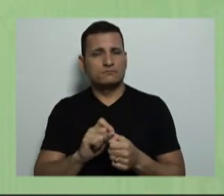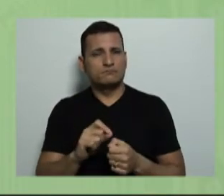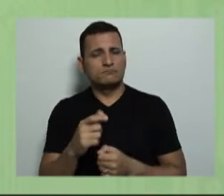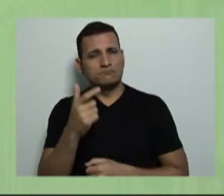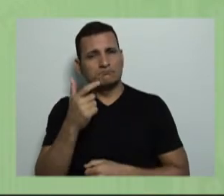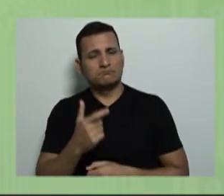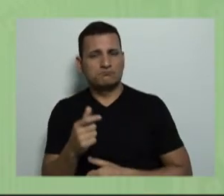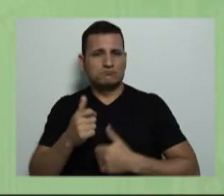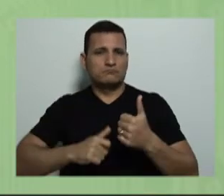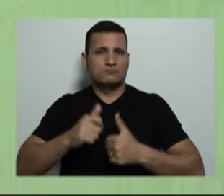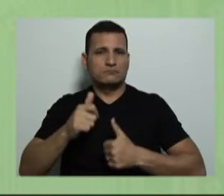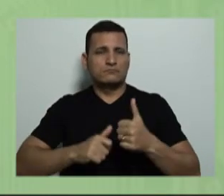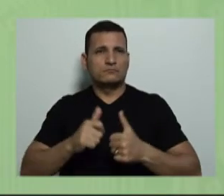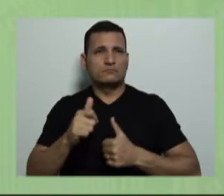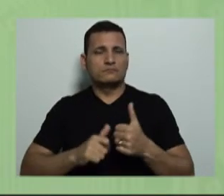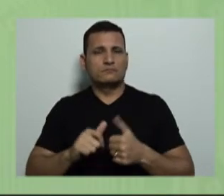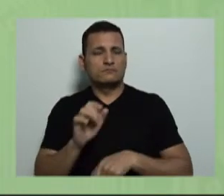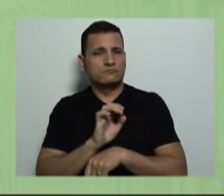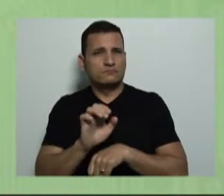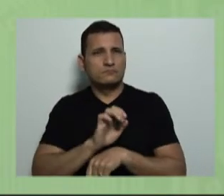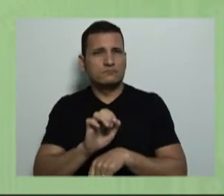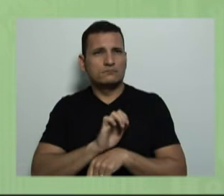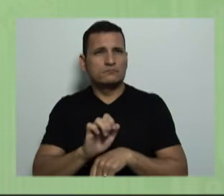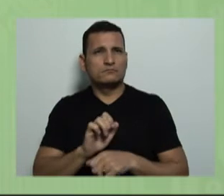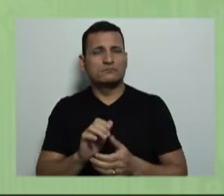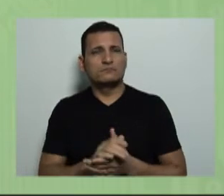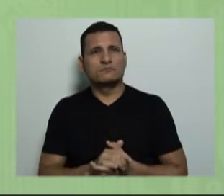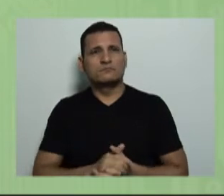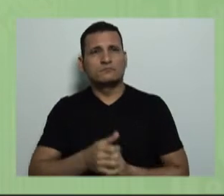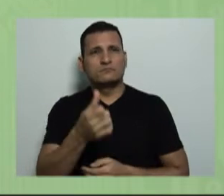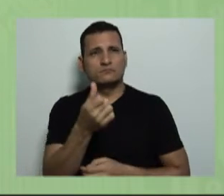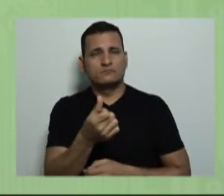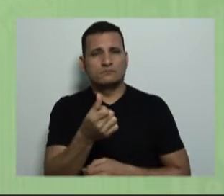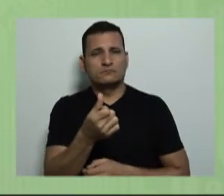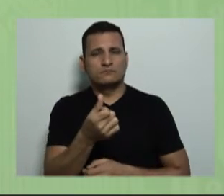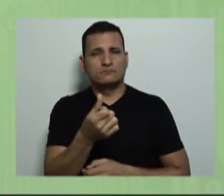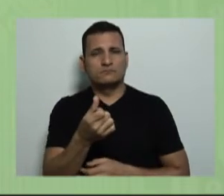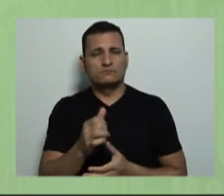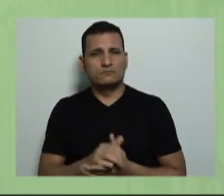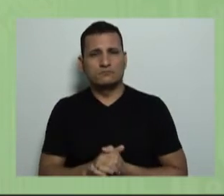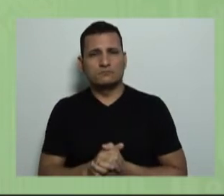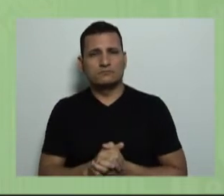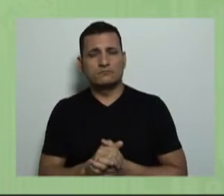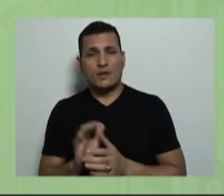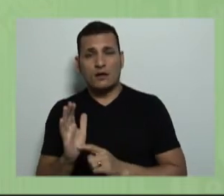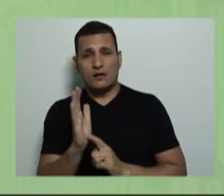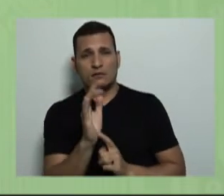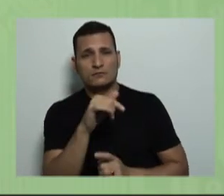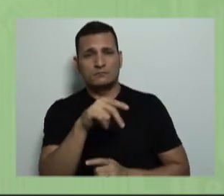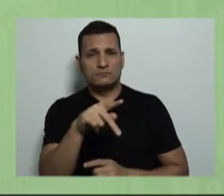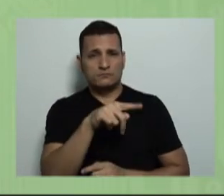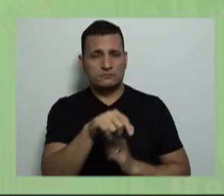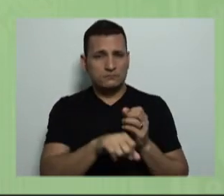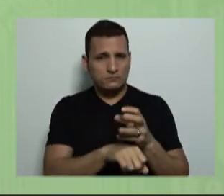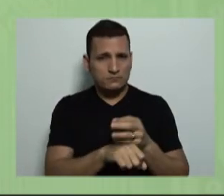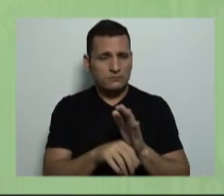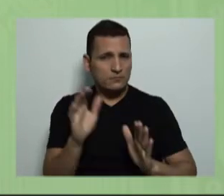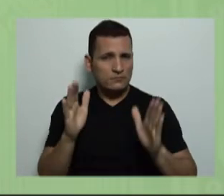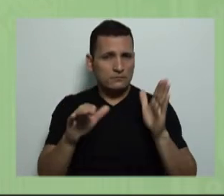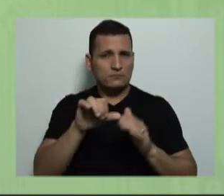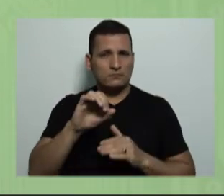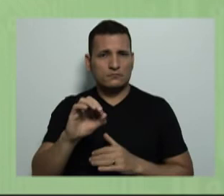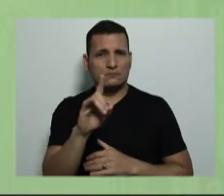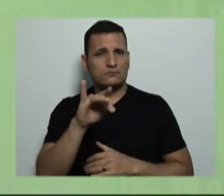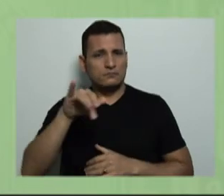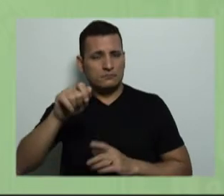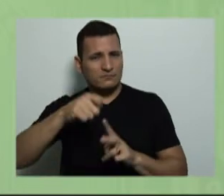autoavaliação de estagiário. 6. Apresentar ao professor orientador, em até 90 dias após a